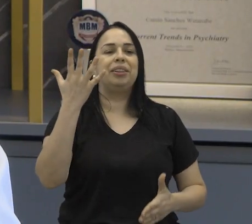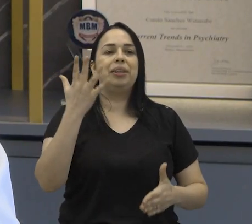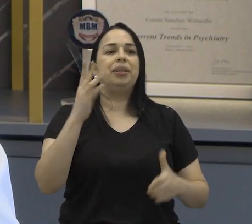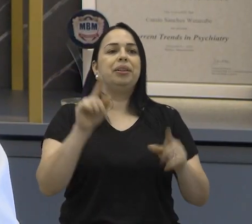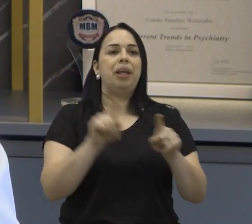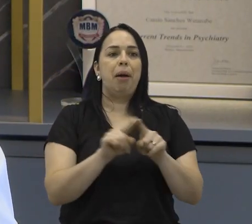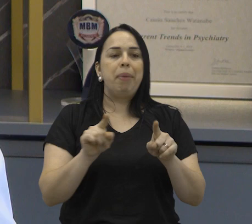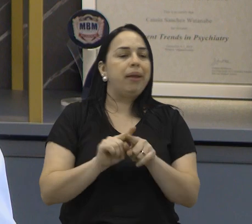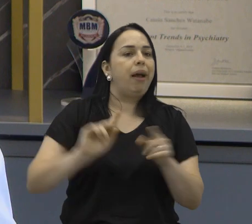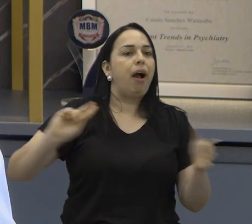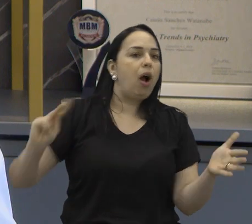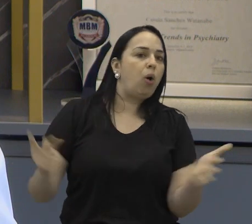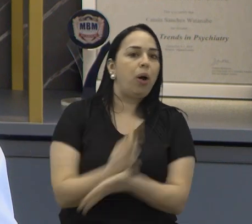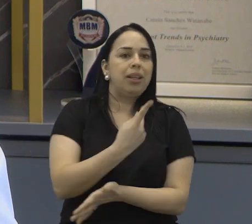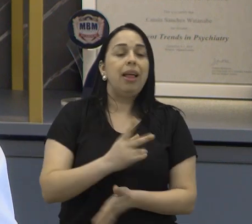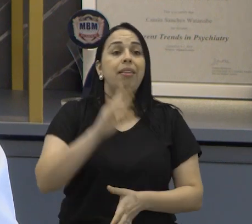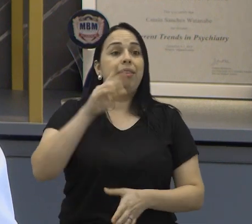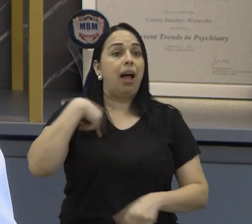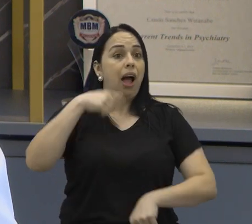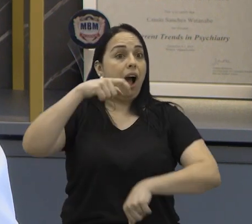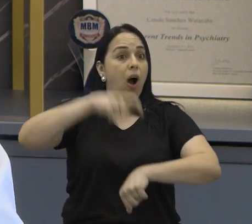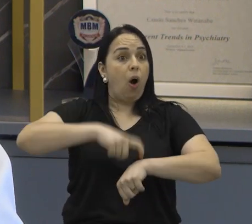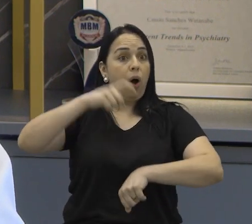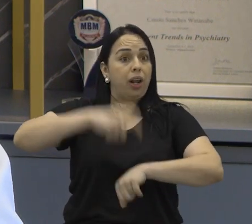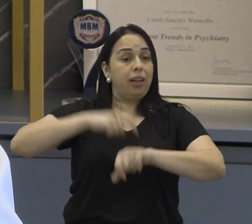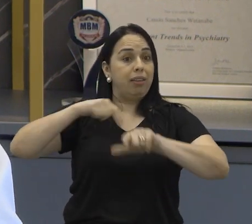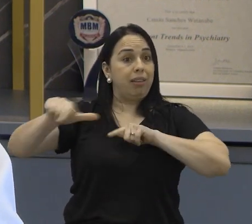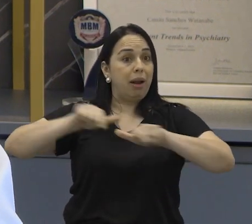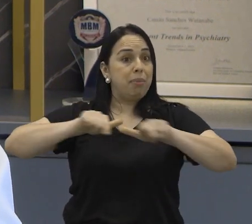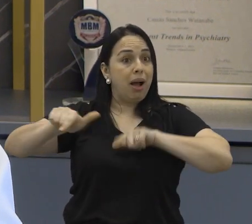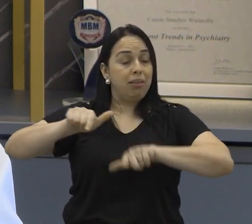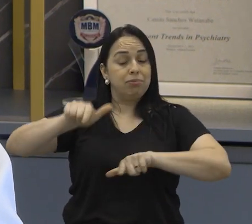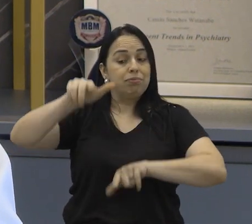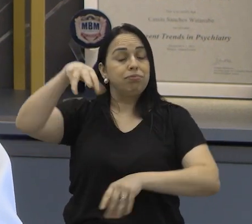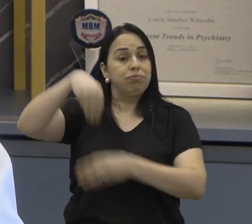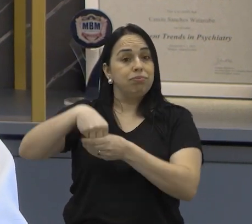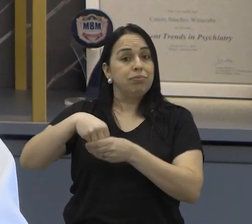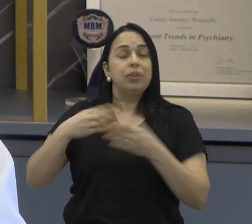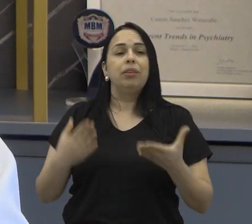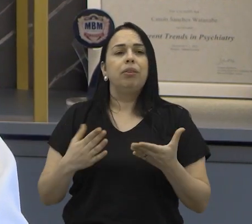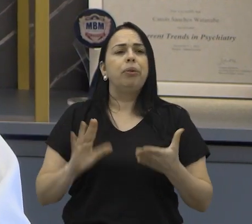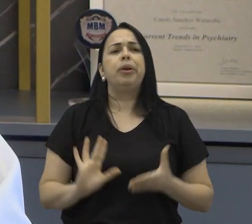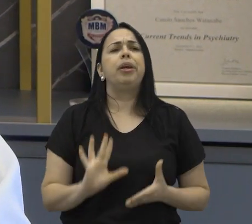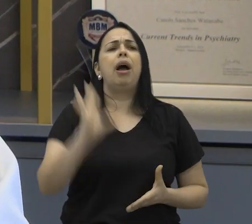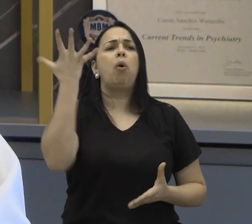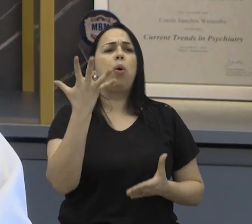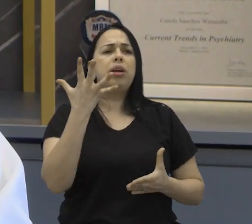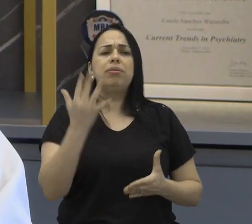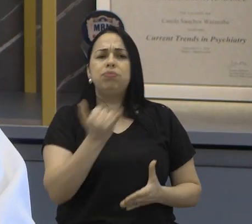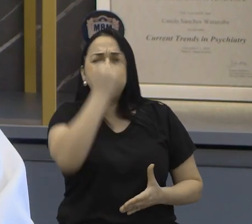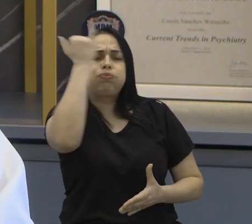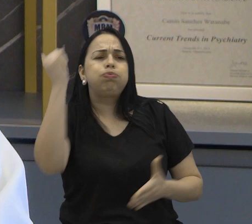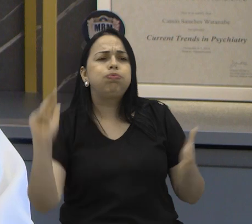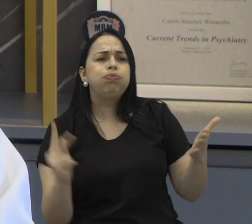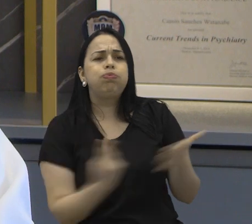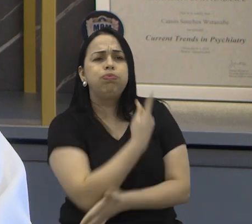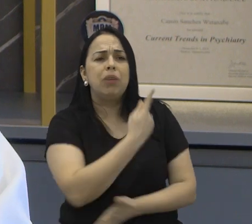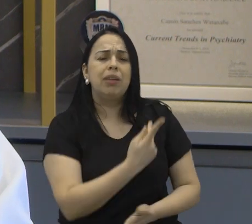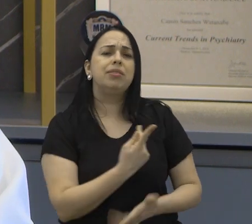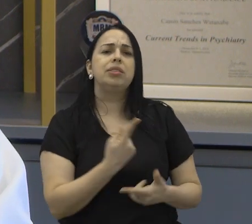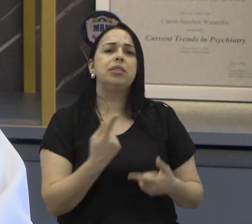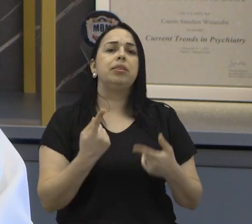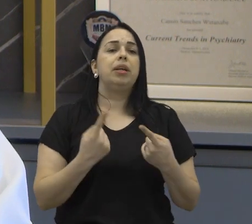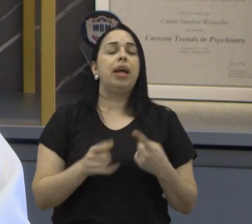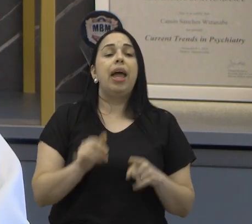é toda lesão tecidual ou perturbação funcional que ocorre com o trabalhador dentro do ambiente de trabalho. O que é lesão tecidual